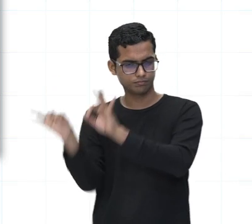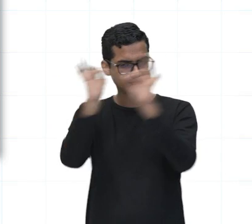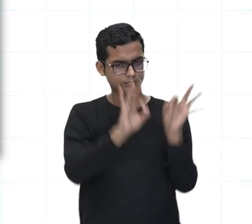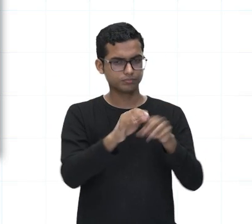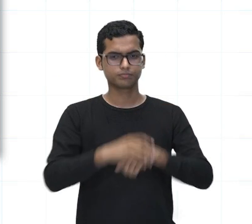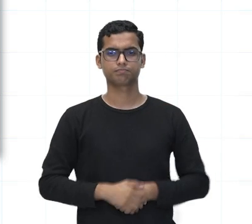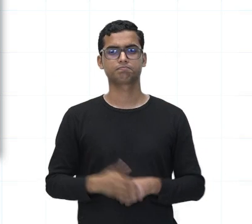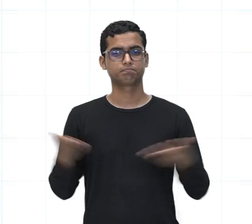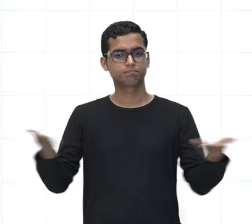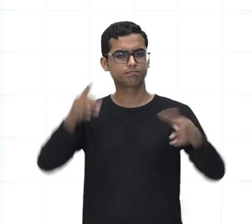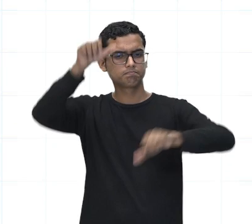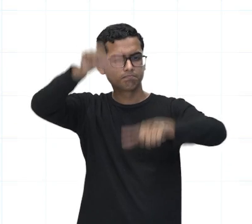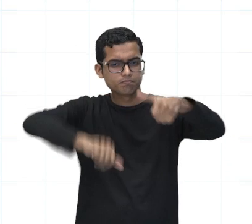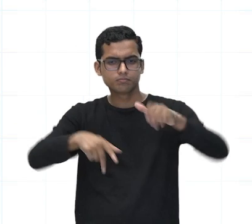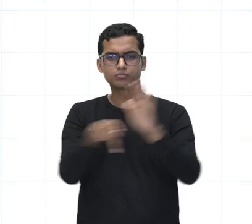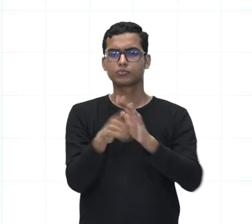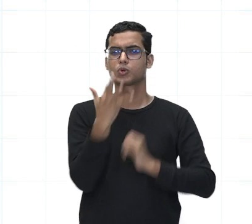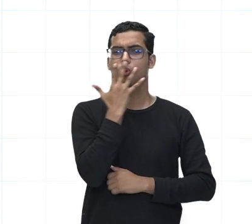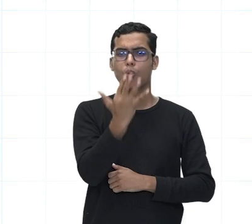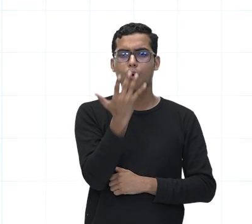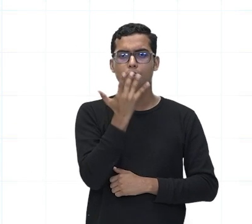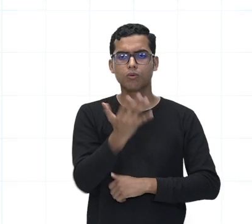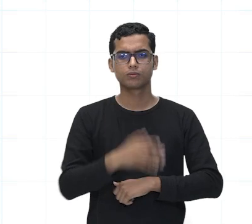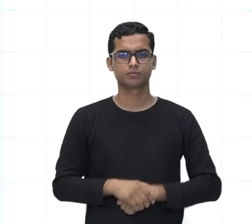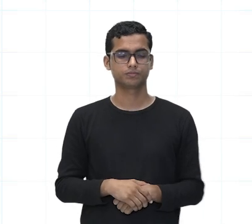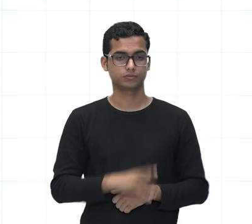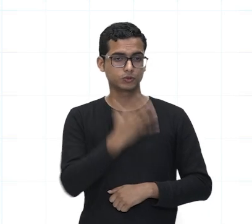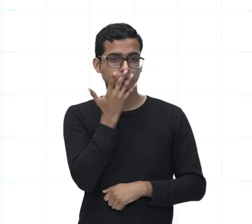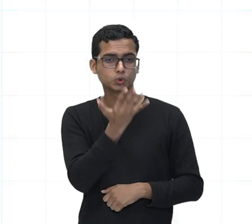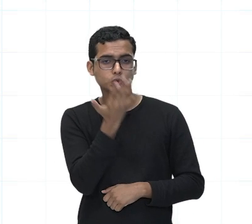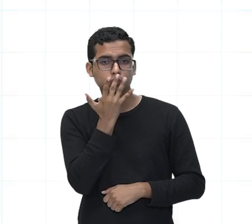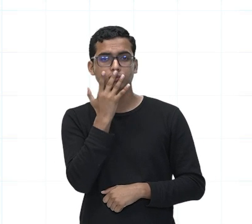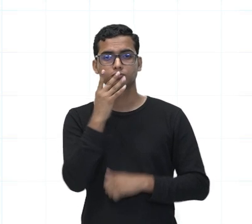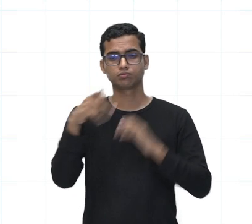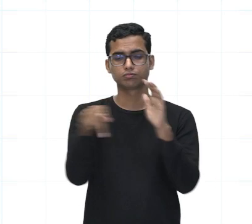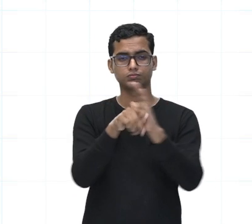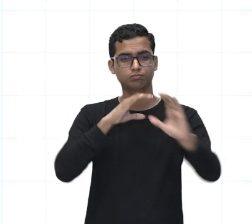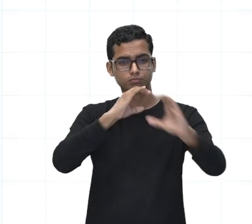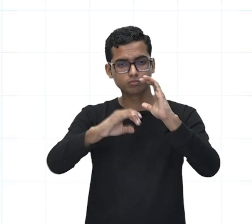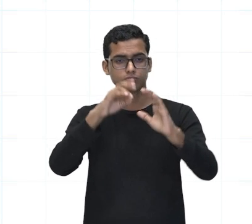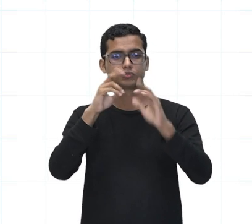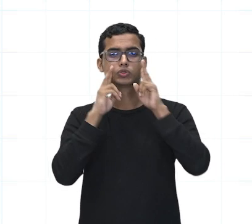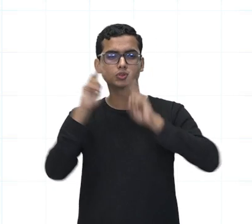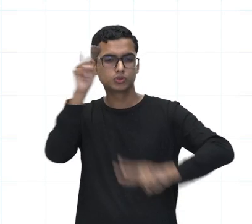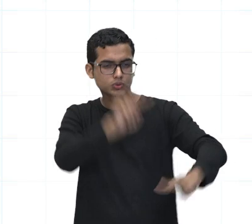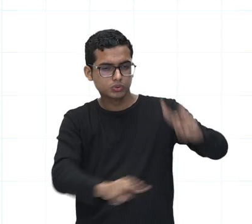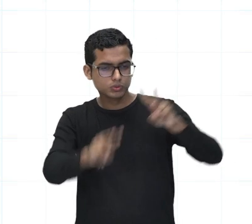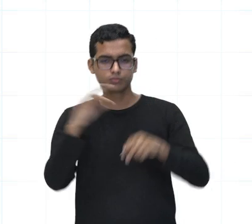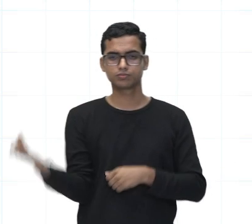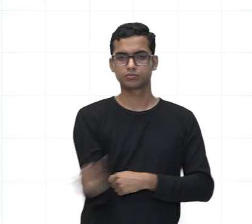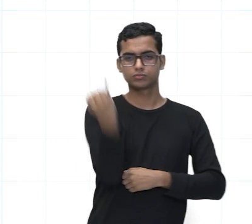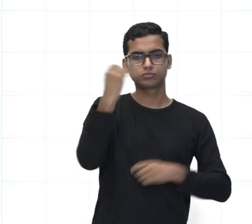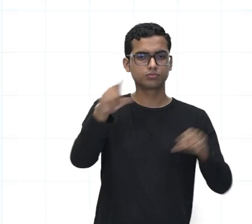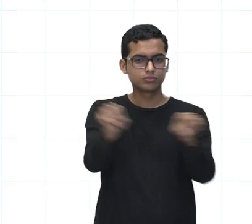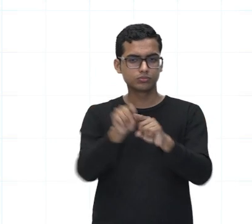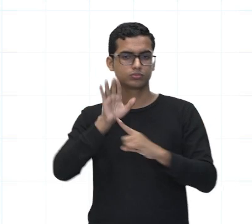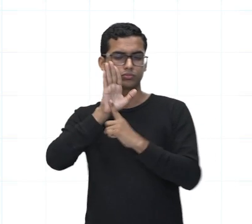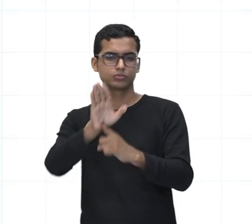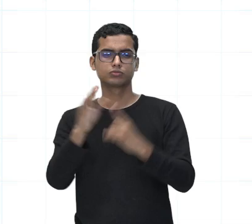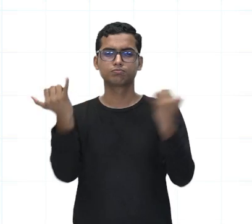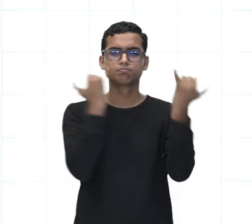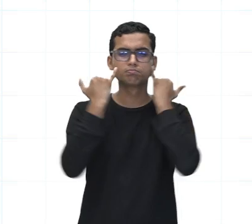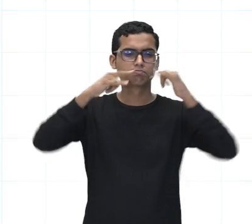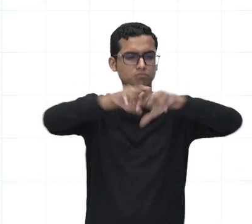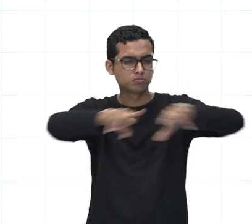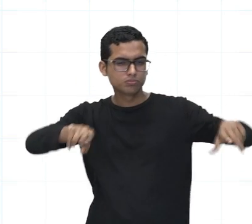Agora vamos analisar a cor. A cor é um elemento de comunicação visual de grande relevância, pois está recheada